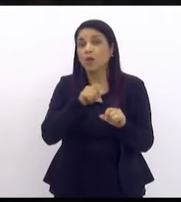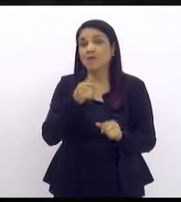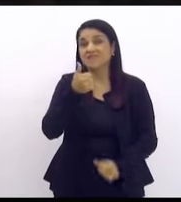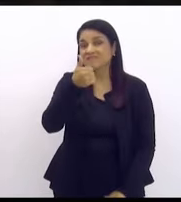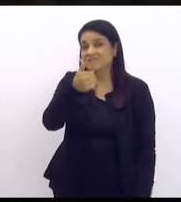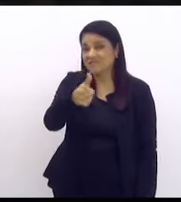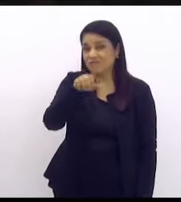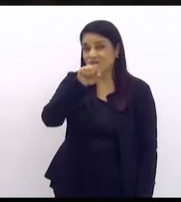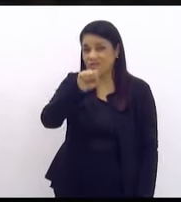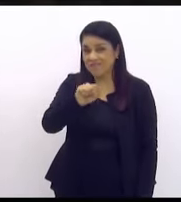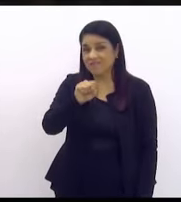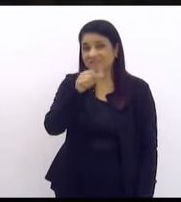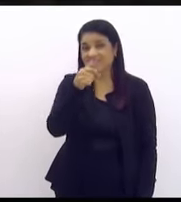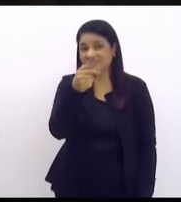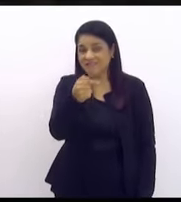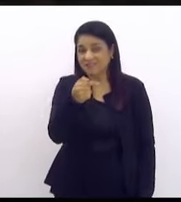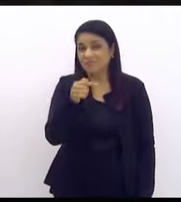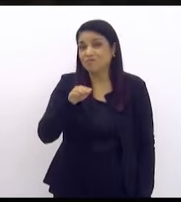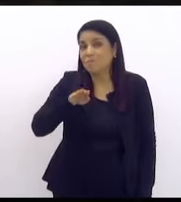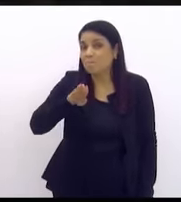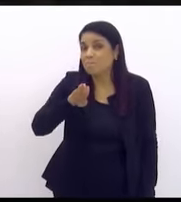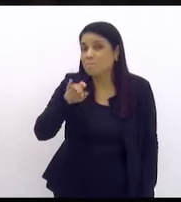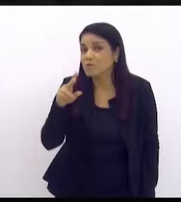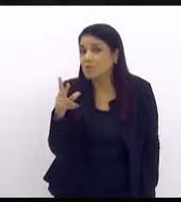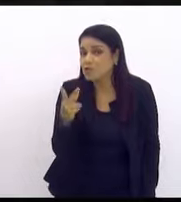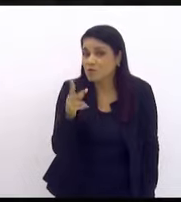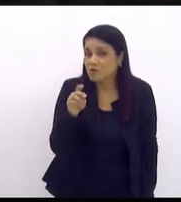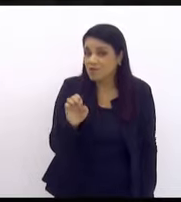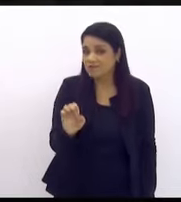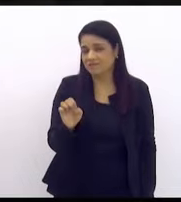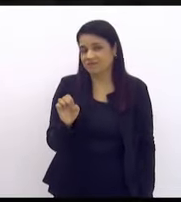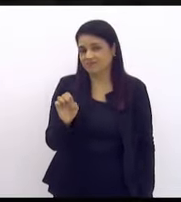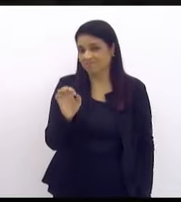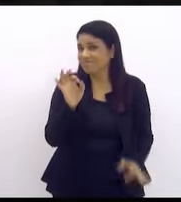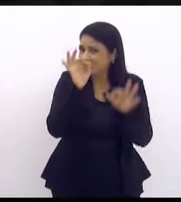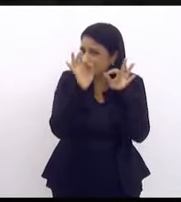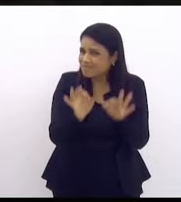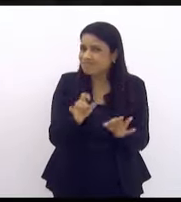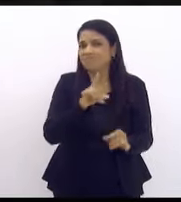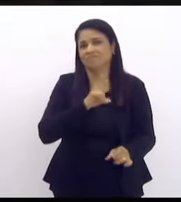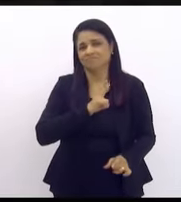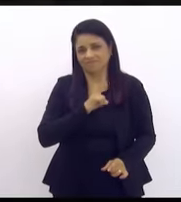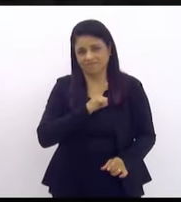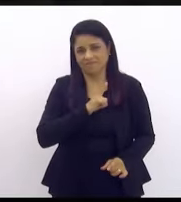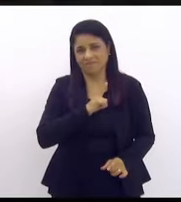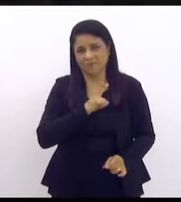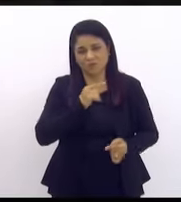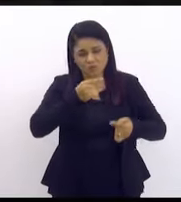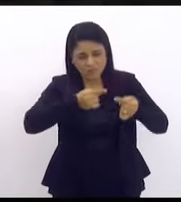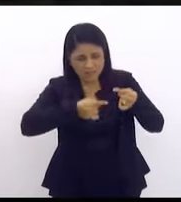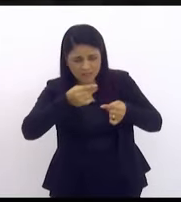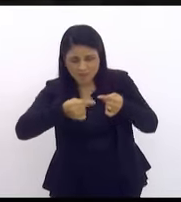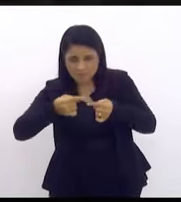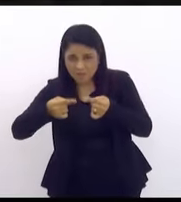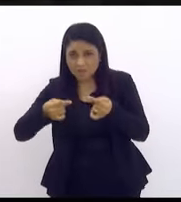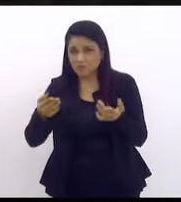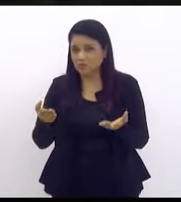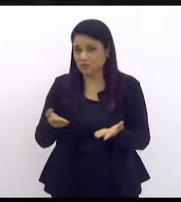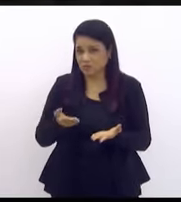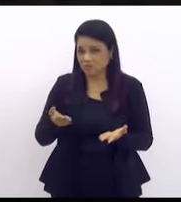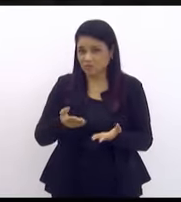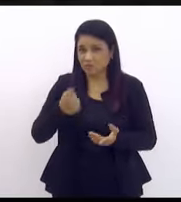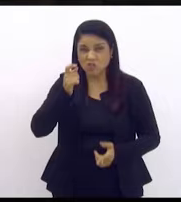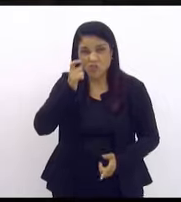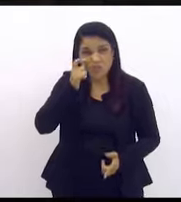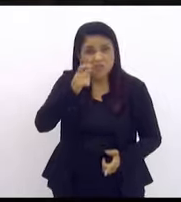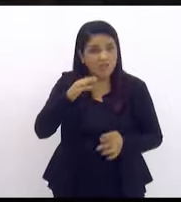187 bilhões. Tenho certeza que o debate que eu estou trazendo aqui deveria ser de